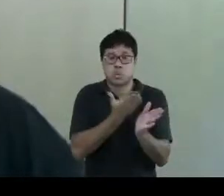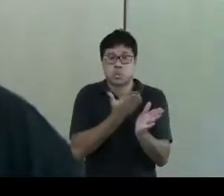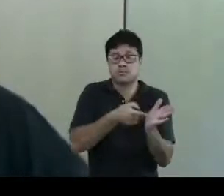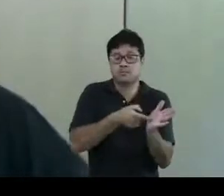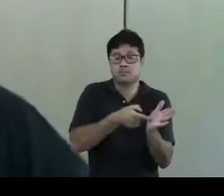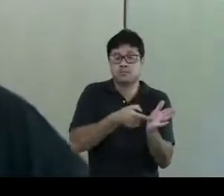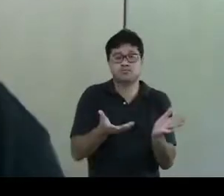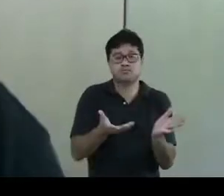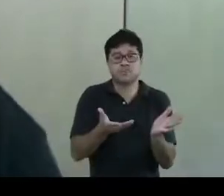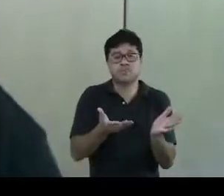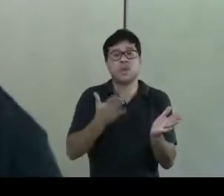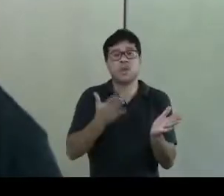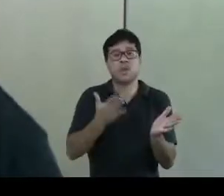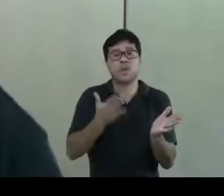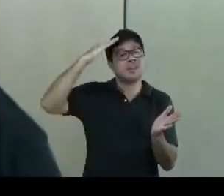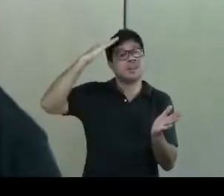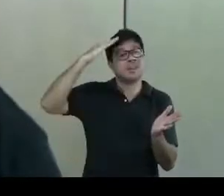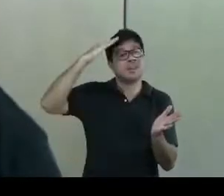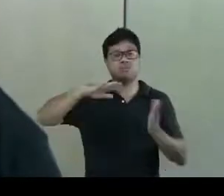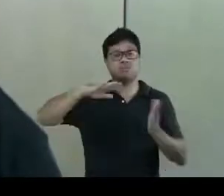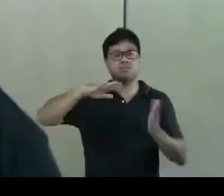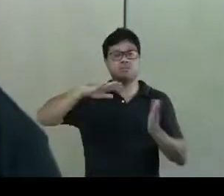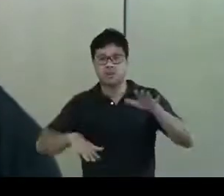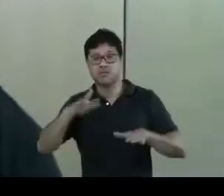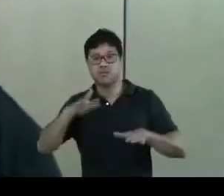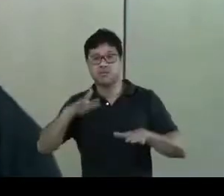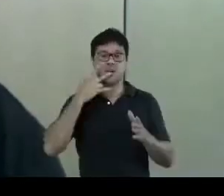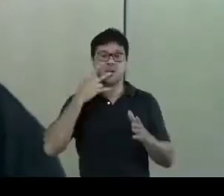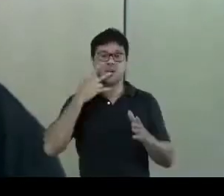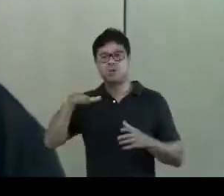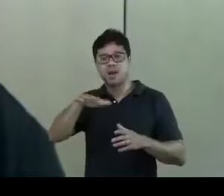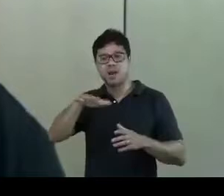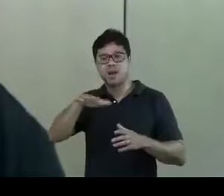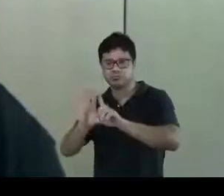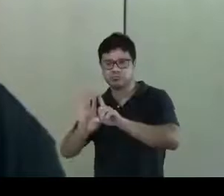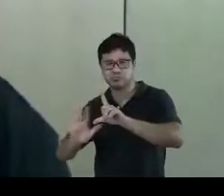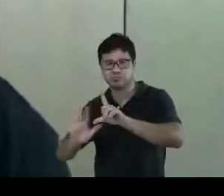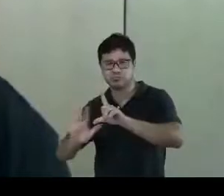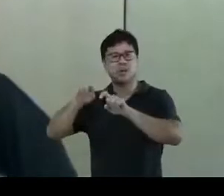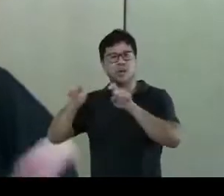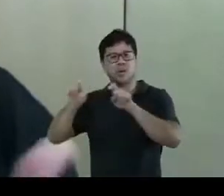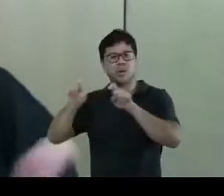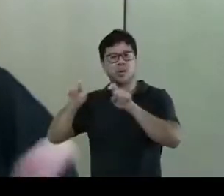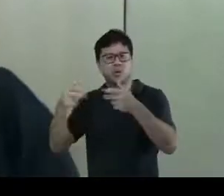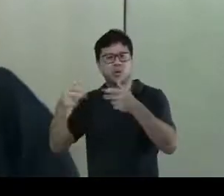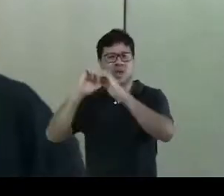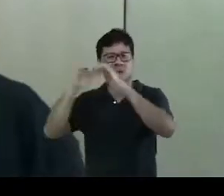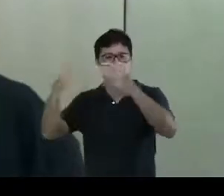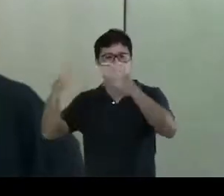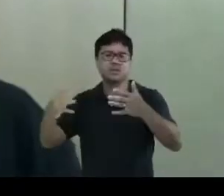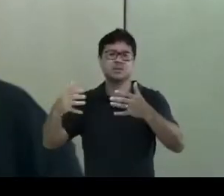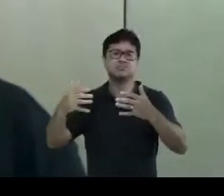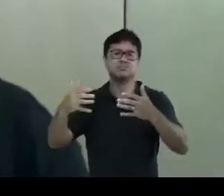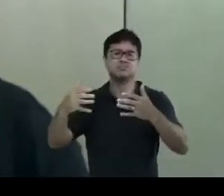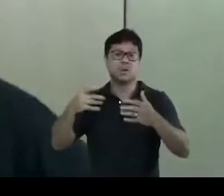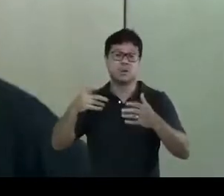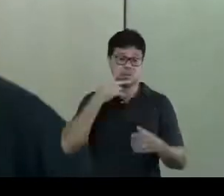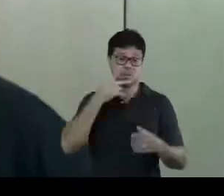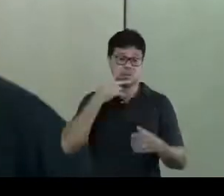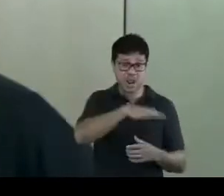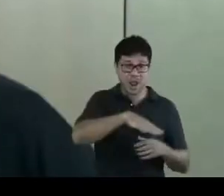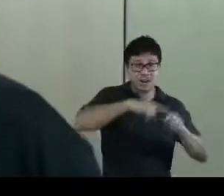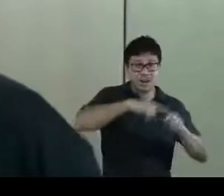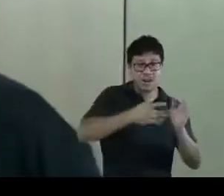livro, né, e entender que talvez o desafio entre as humanidades digitais e o que a gente coloca aqui do campo